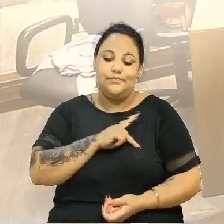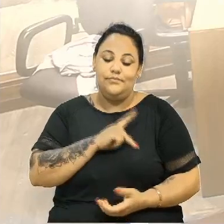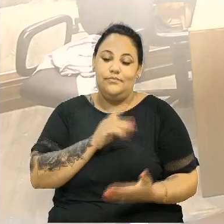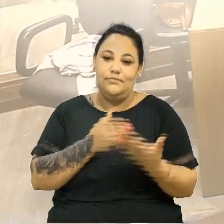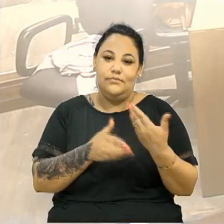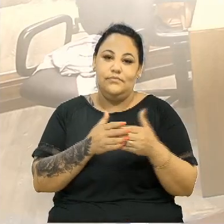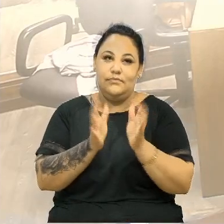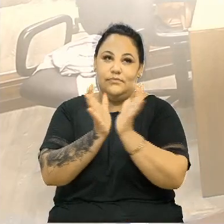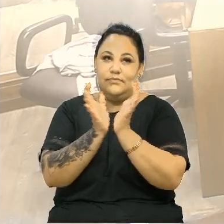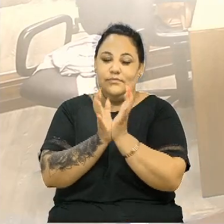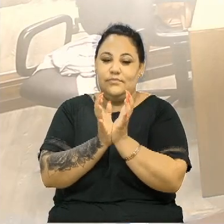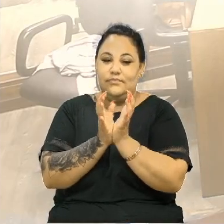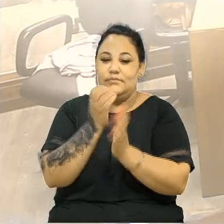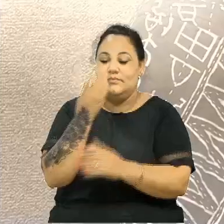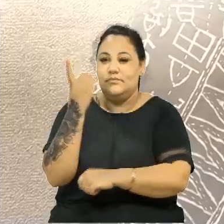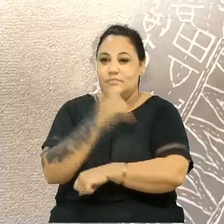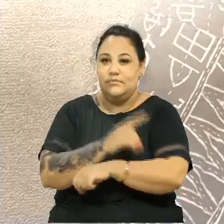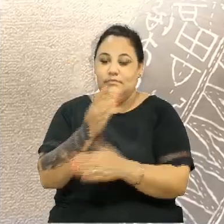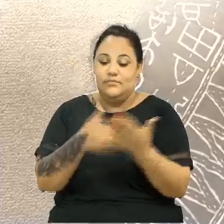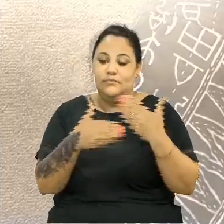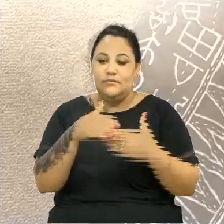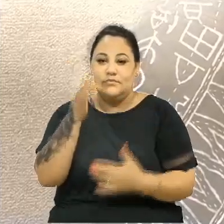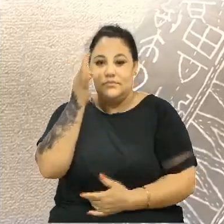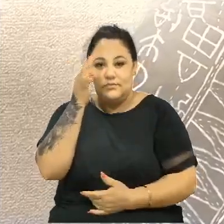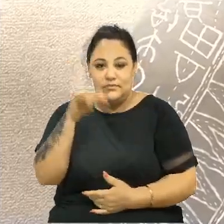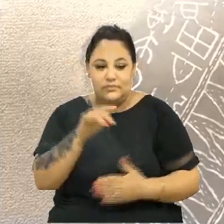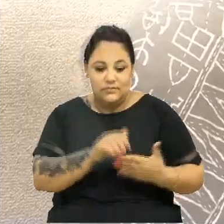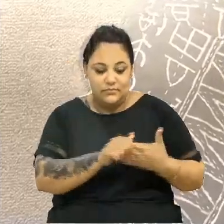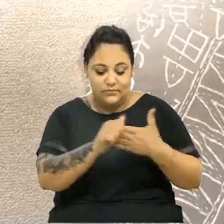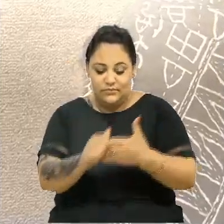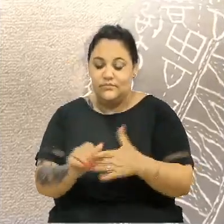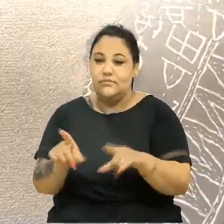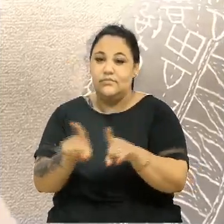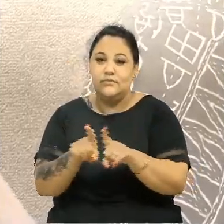Colegas, bom dia a todos que estão aqui hoje nos prestigiando.